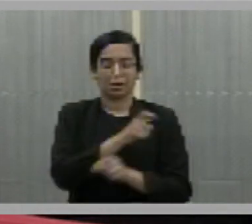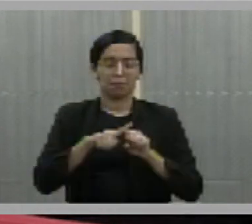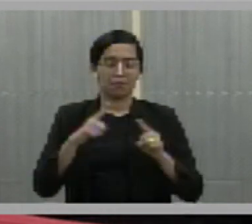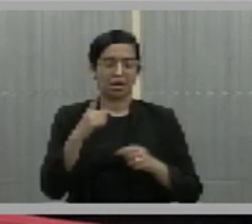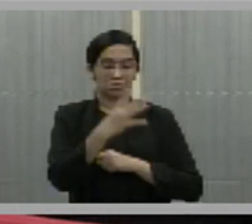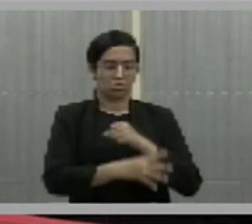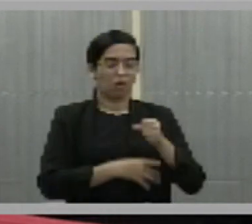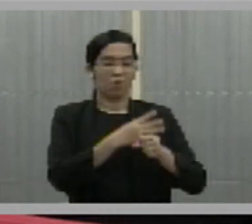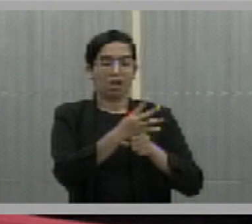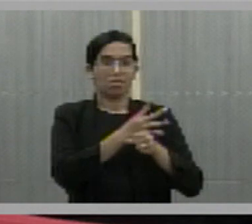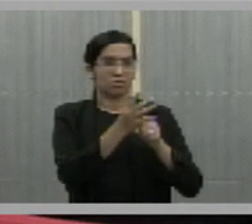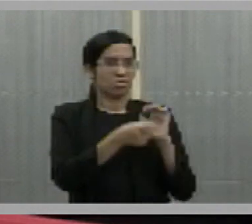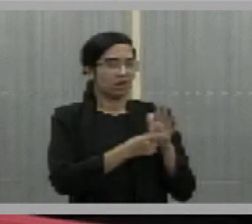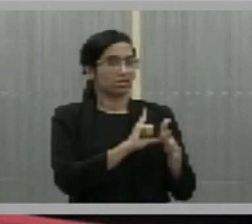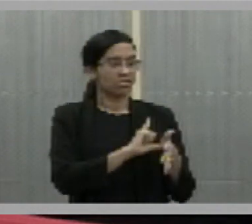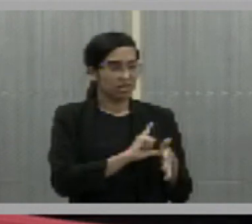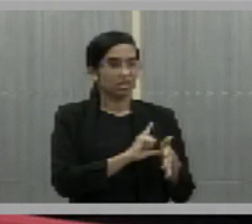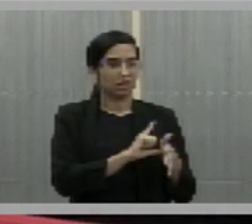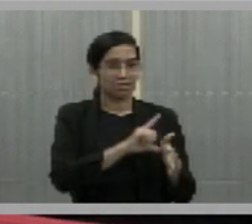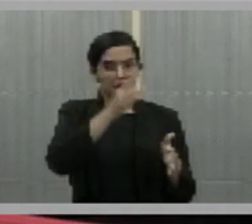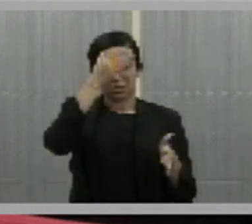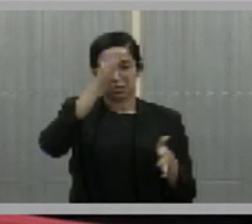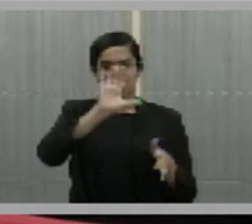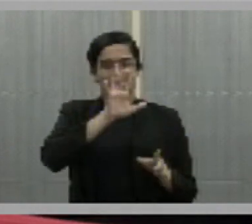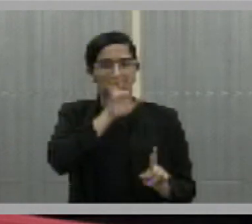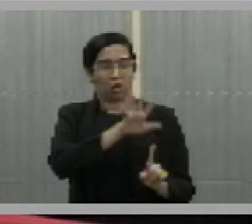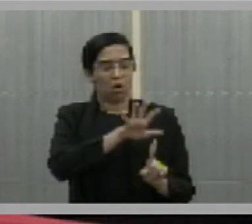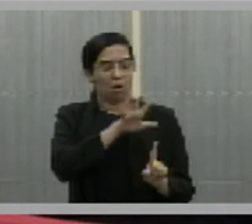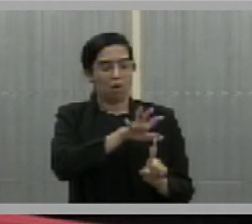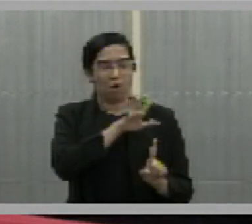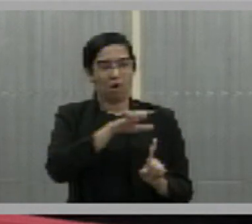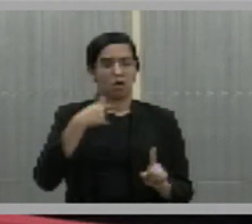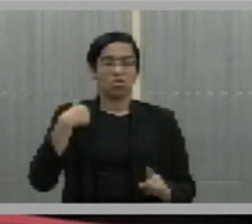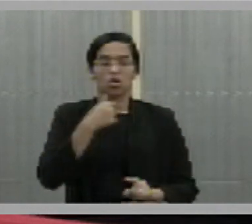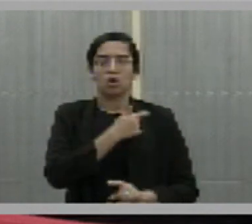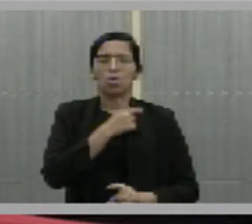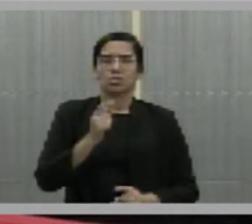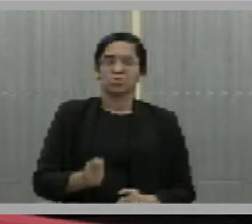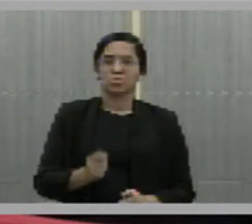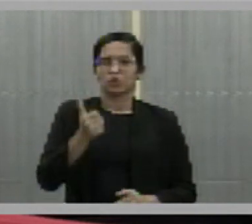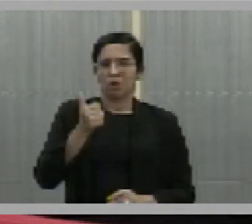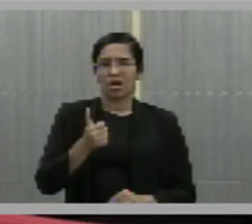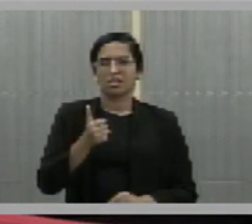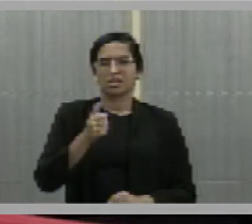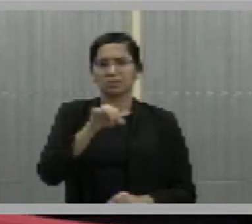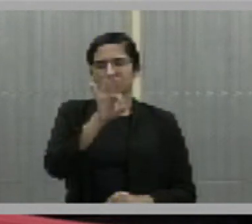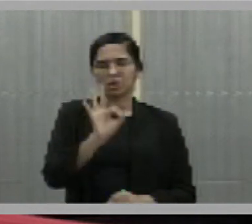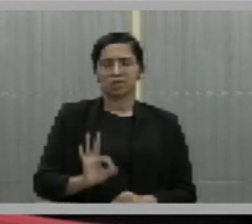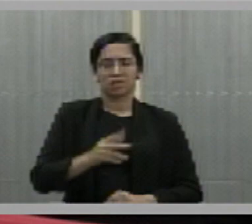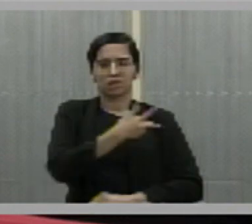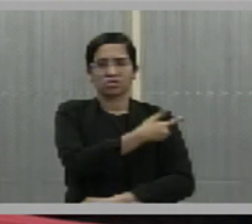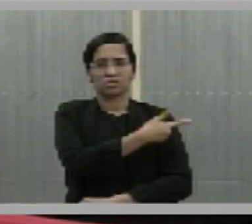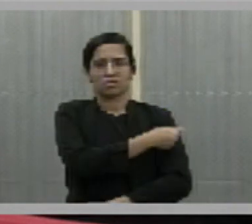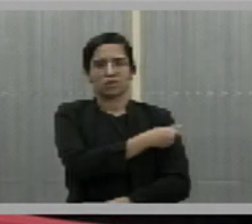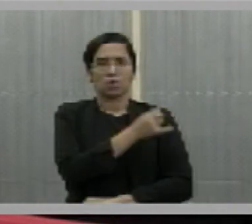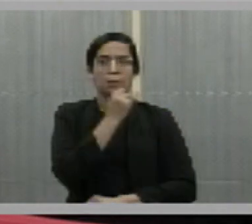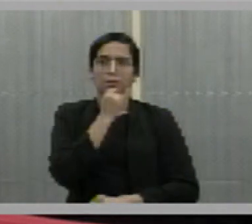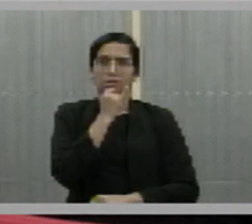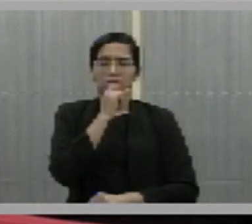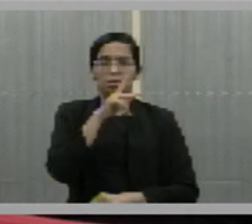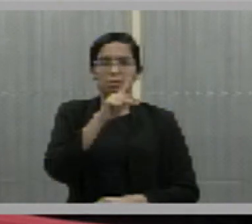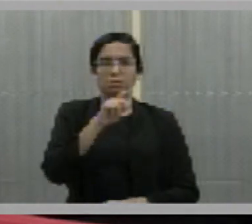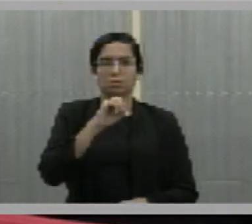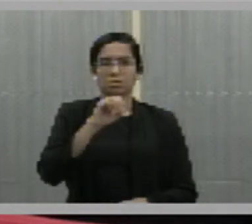anos, essa cultura foi extremamente atacada. Nós chegamos a ter índices de vacinação, por exemplo, para a